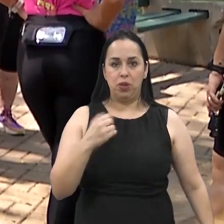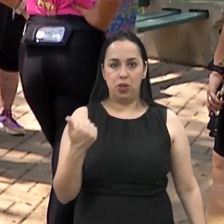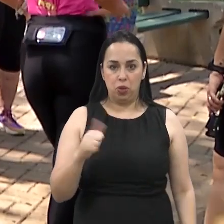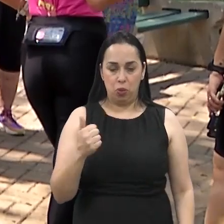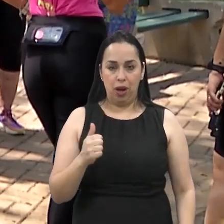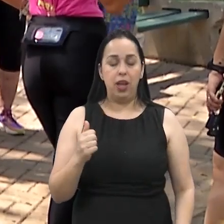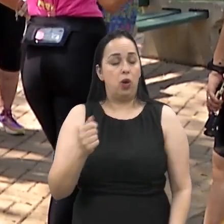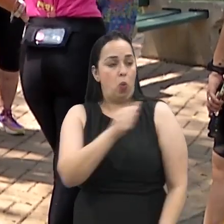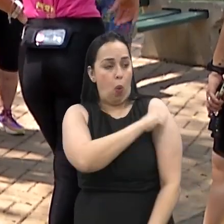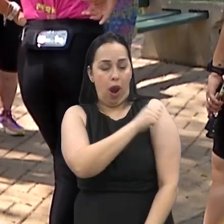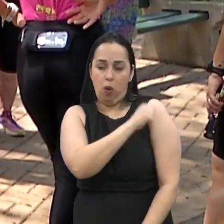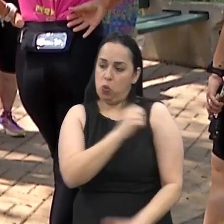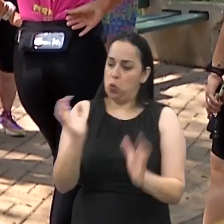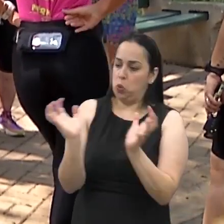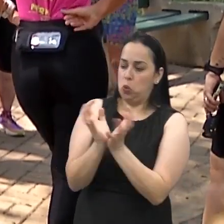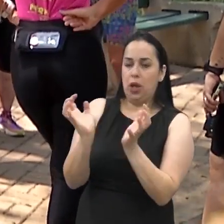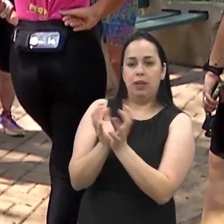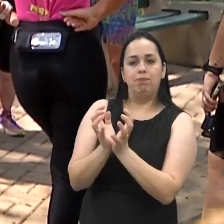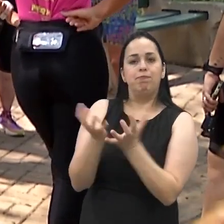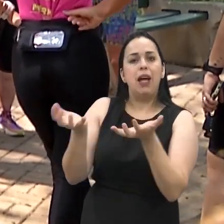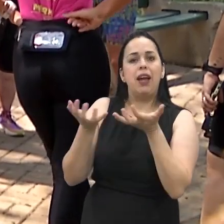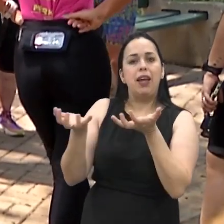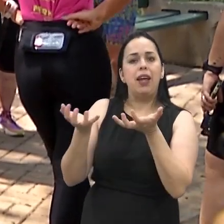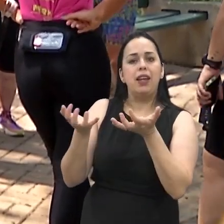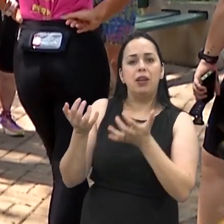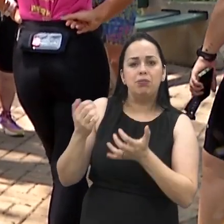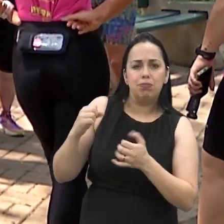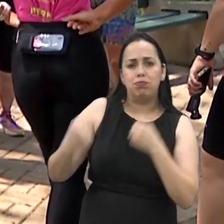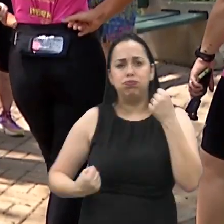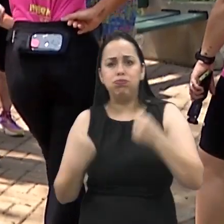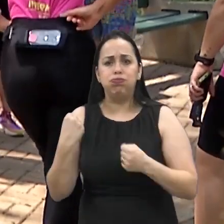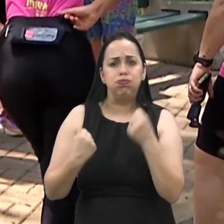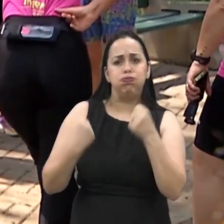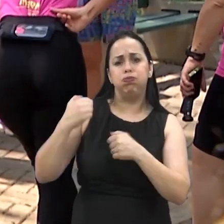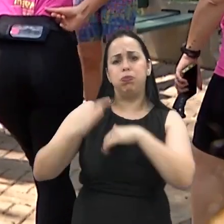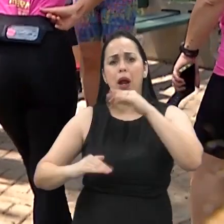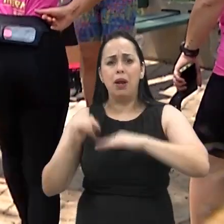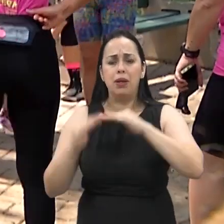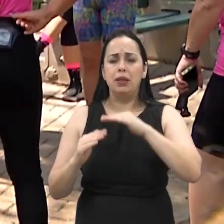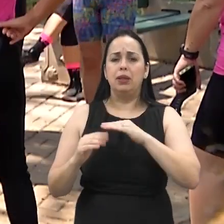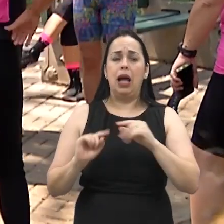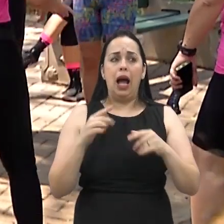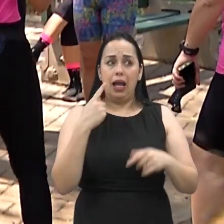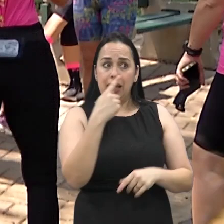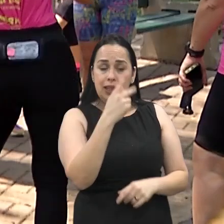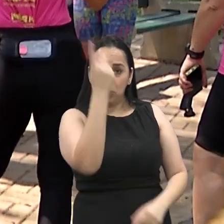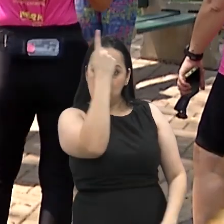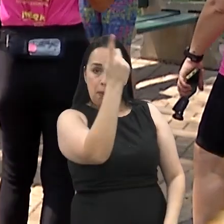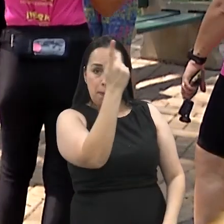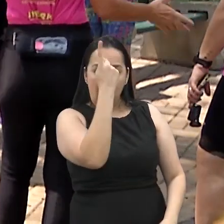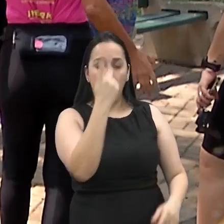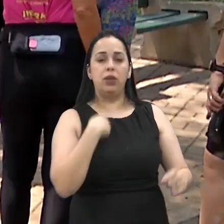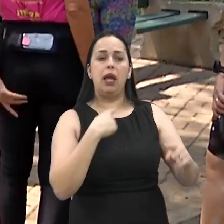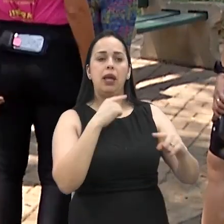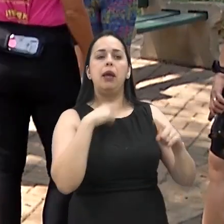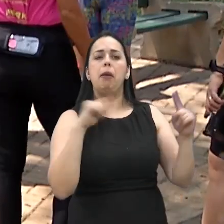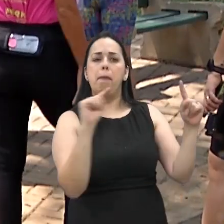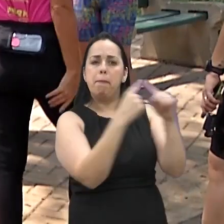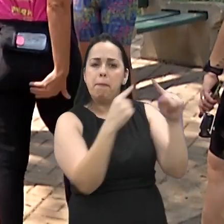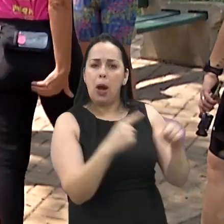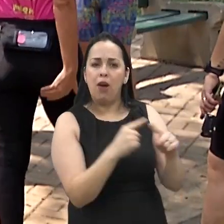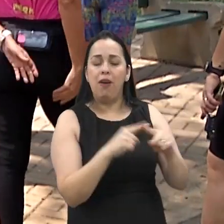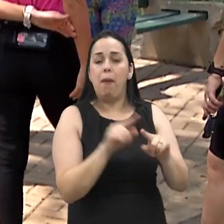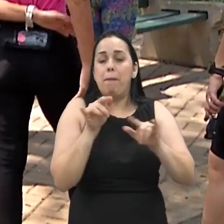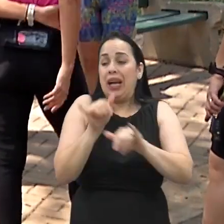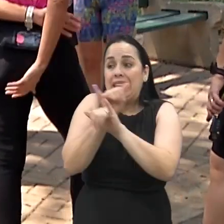de alunas que eu tinha, e elas queriam muito desenvolver a corrida. A gente tinha muita prova em São Paulo, mas não tinha muita coisa